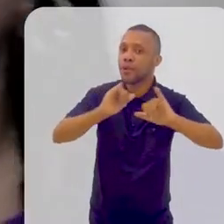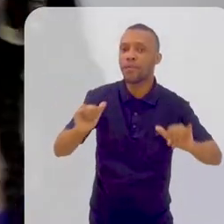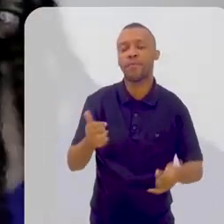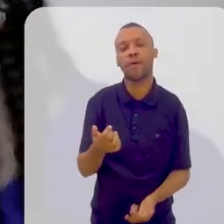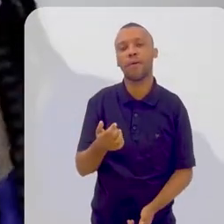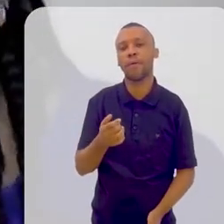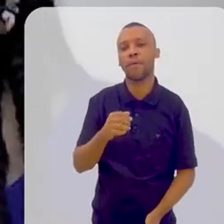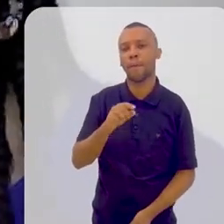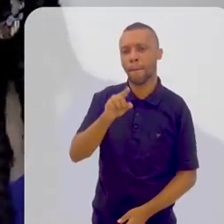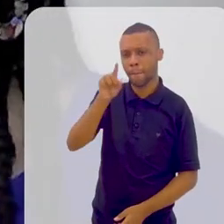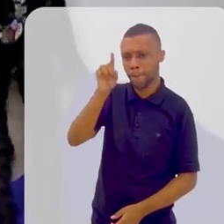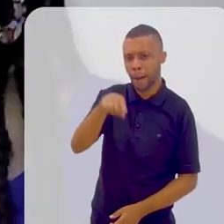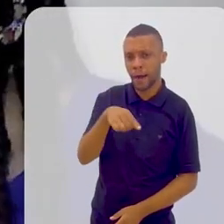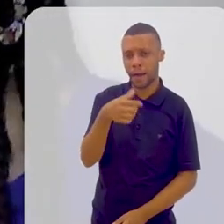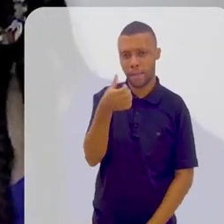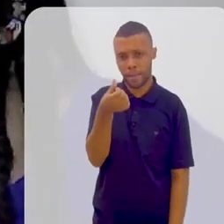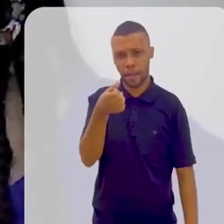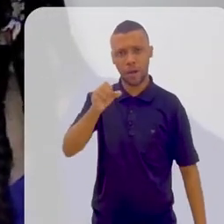68.